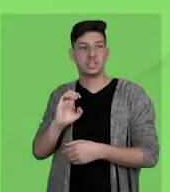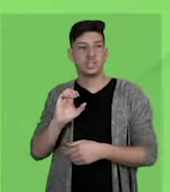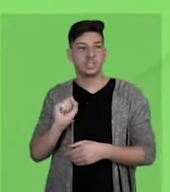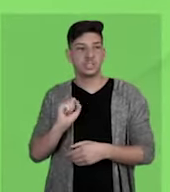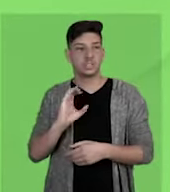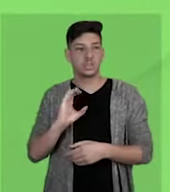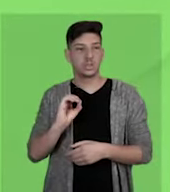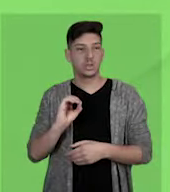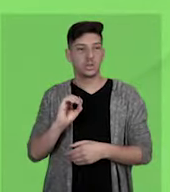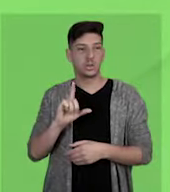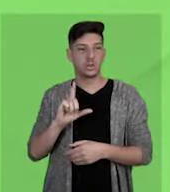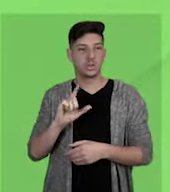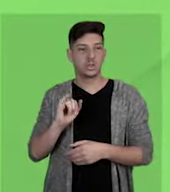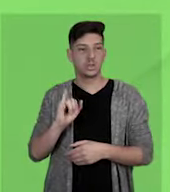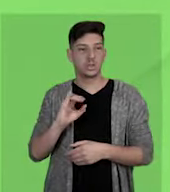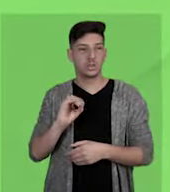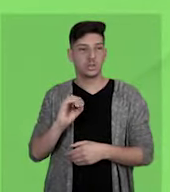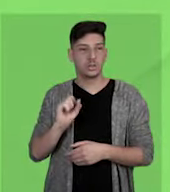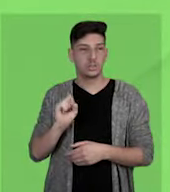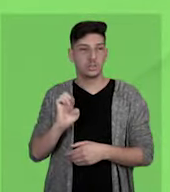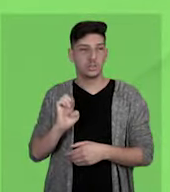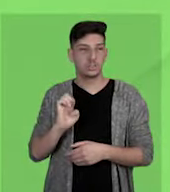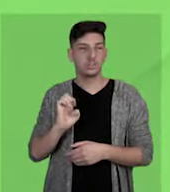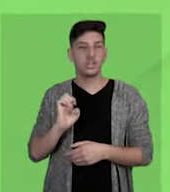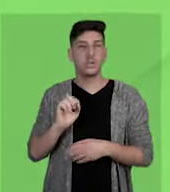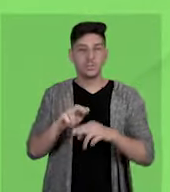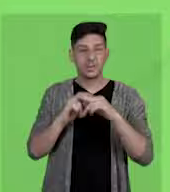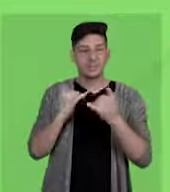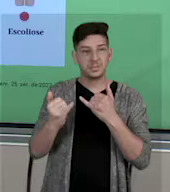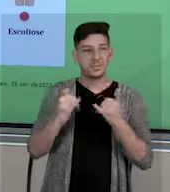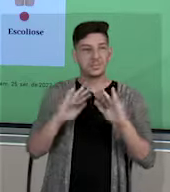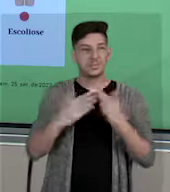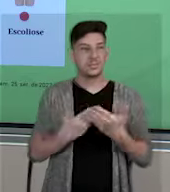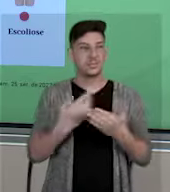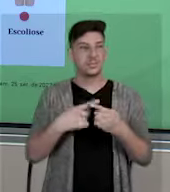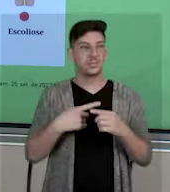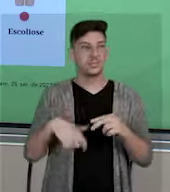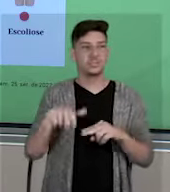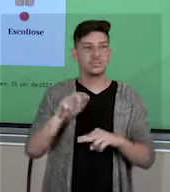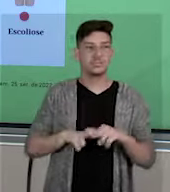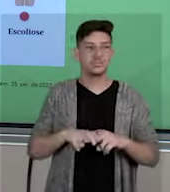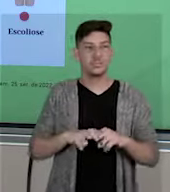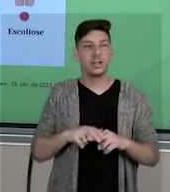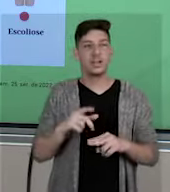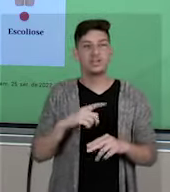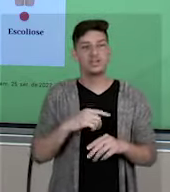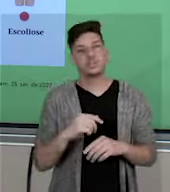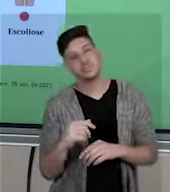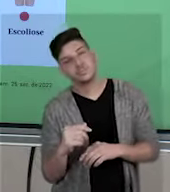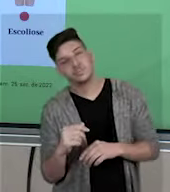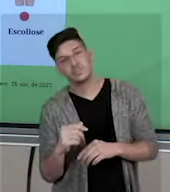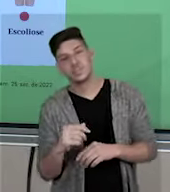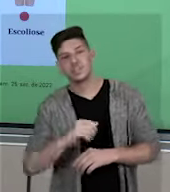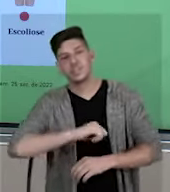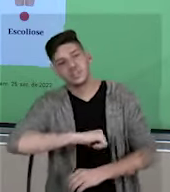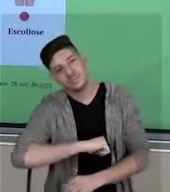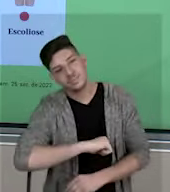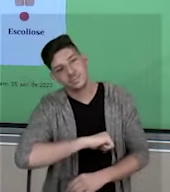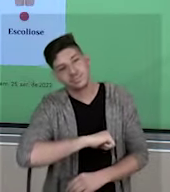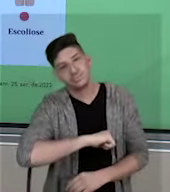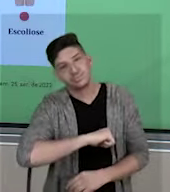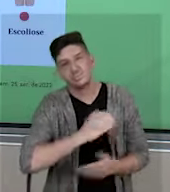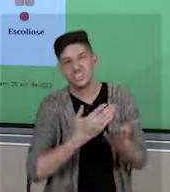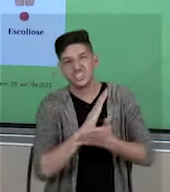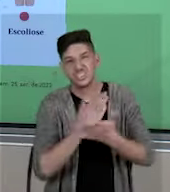é bem associada com a escola mesmo, com a posição que a gente fica na carteira na escola. Então você fica meio de ladinho lá, sentado, né, entediado